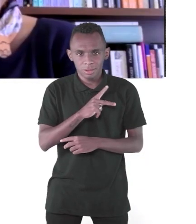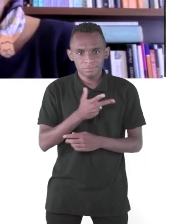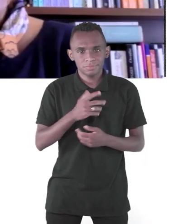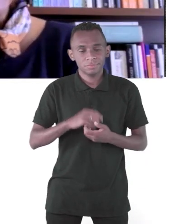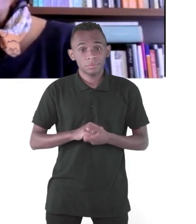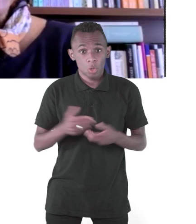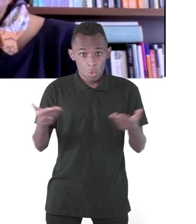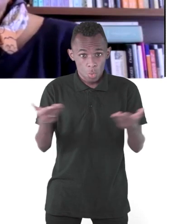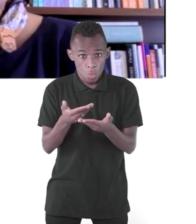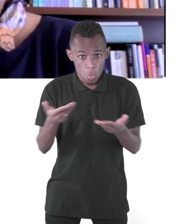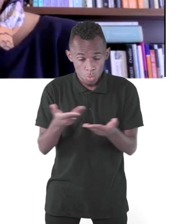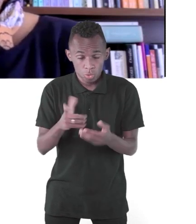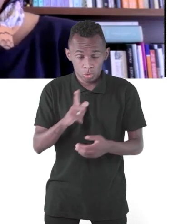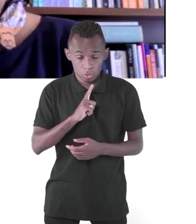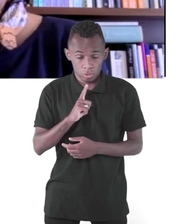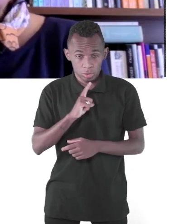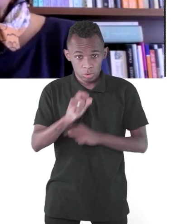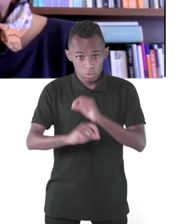Hoje tem até uma